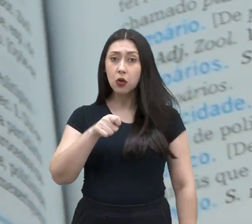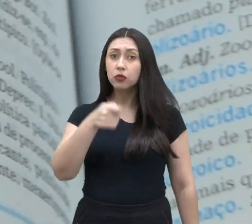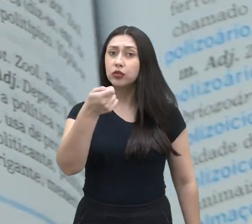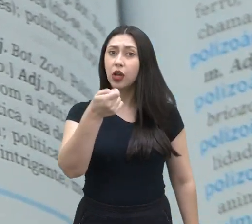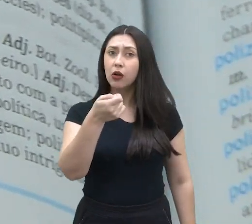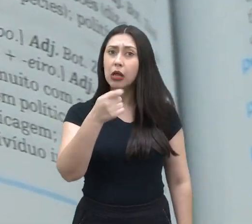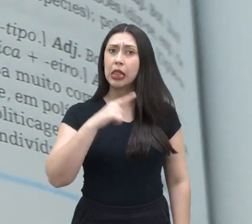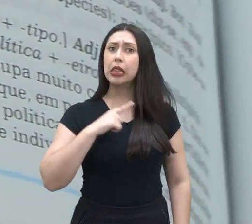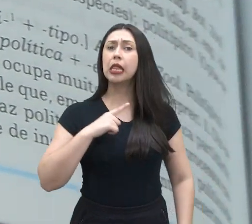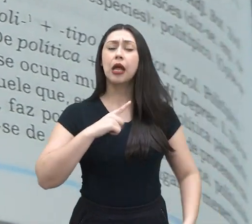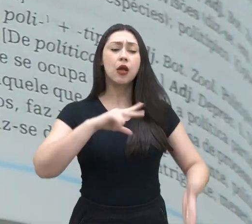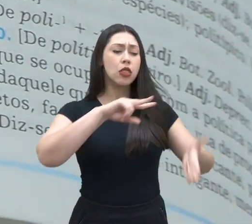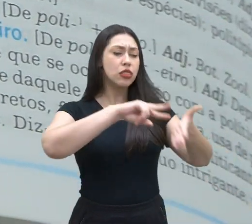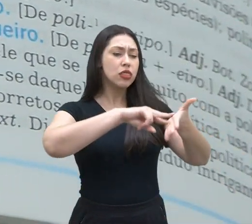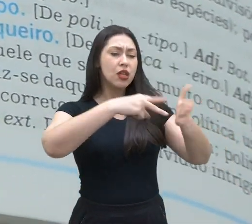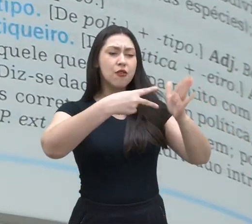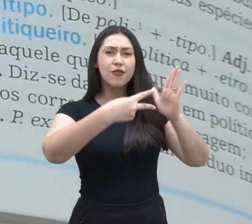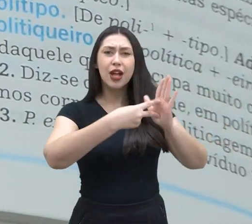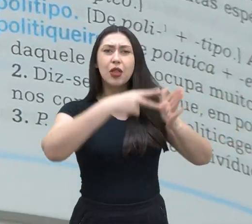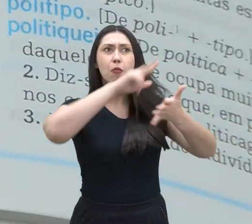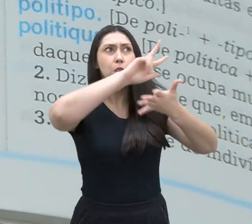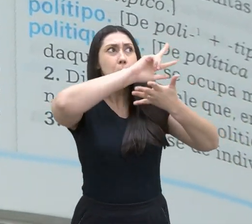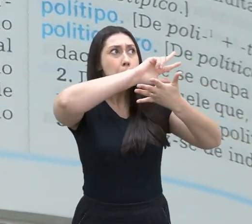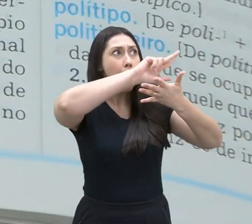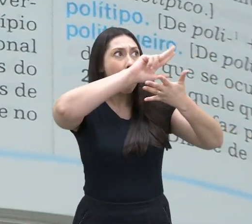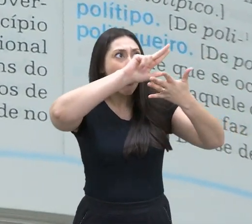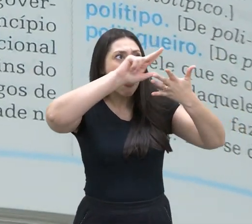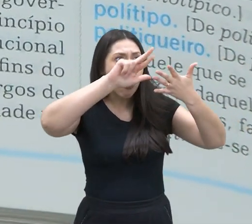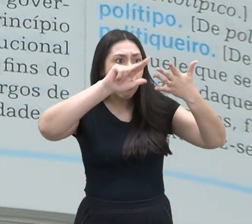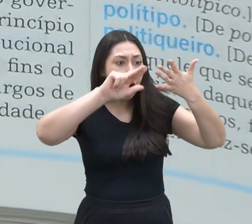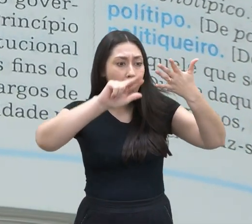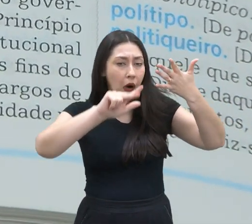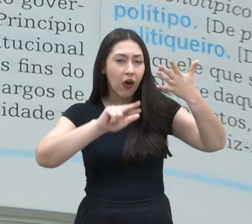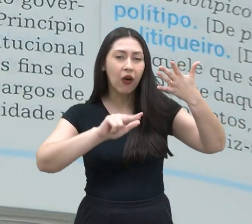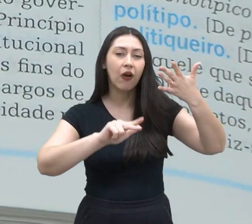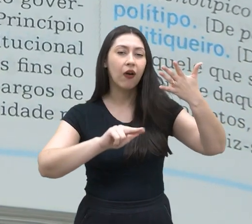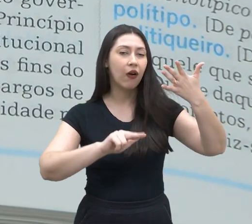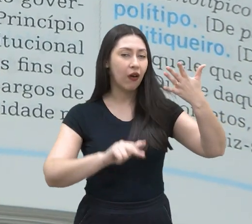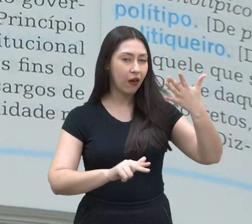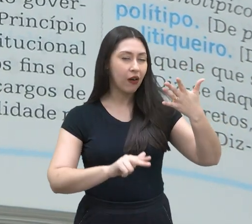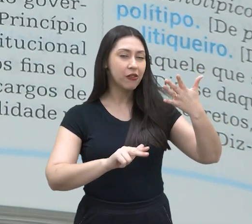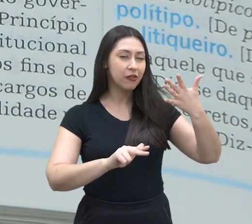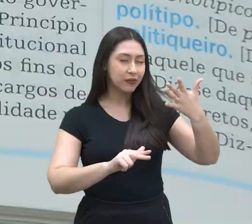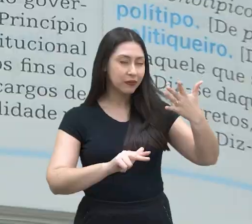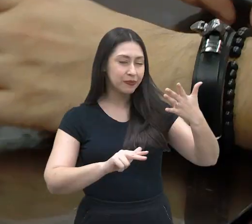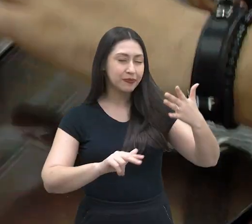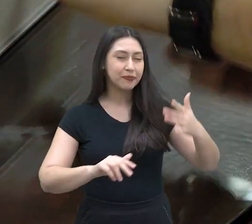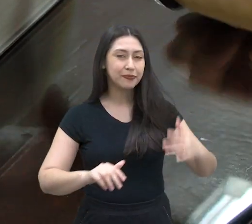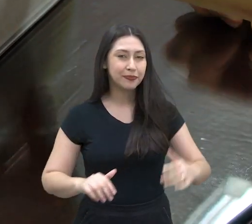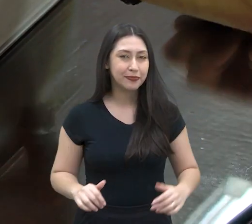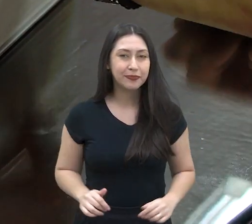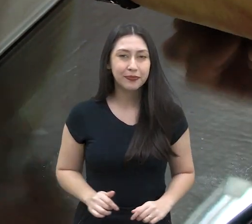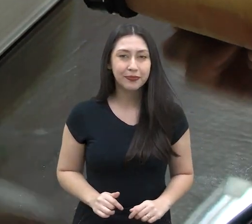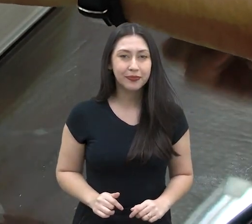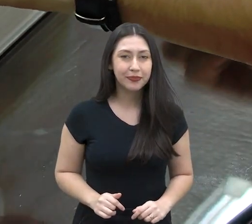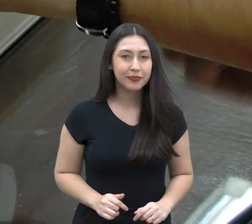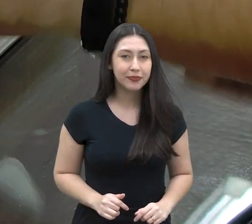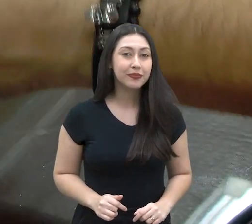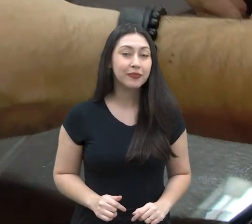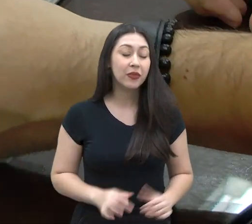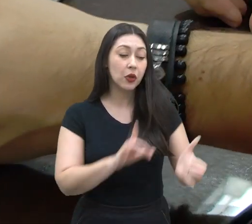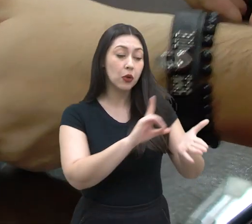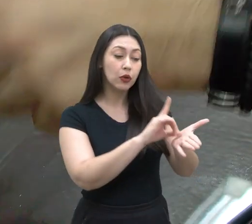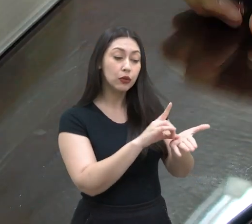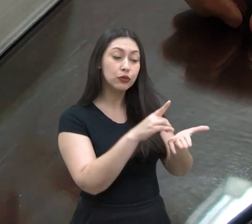palavra polissêmica. Difícil de entender, né? Isso quer dizer que ela tem vários significados. O dicionário Aurélio